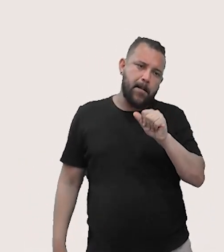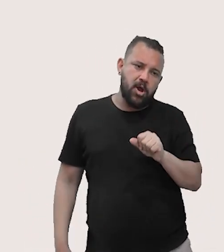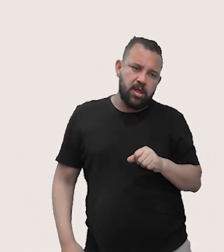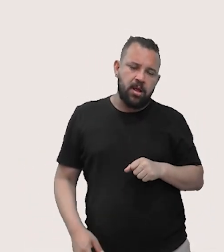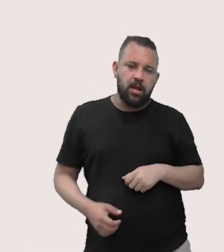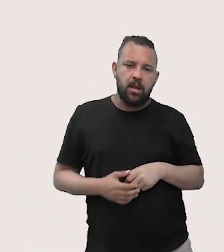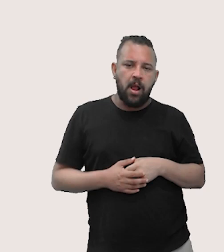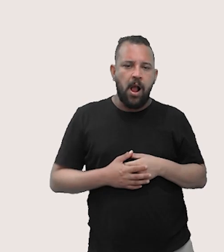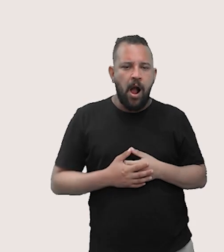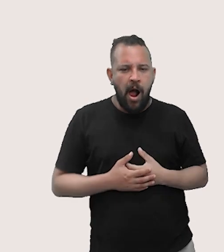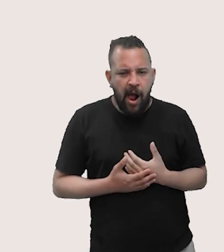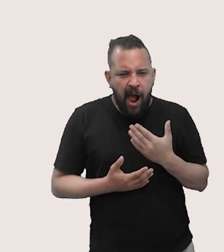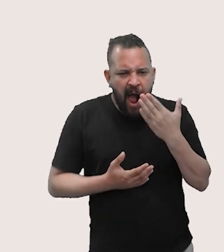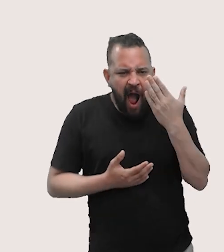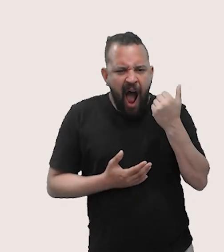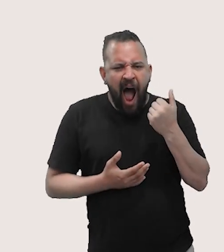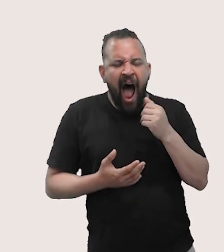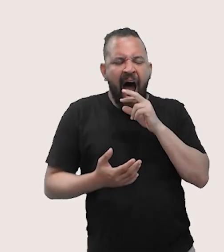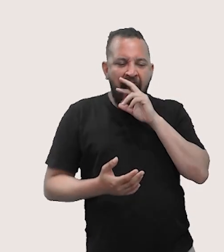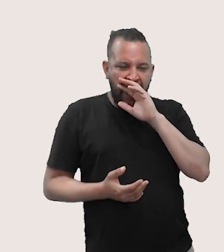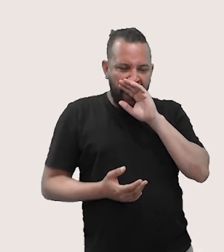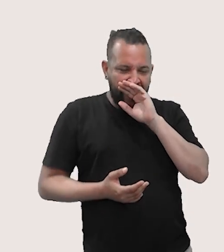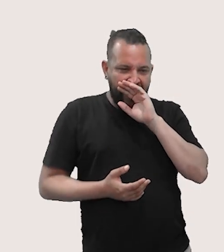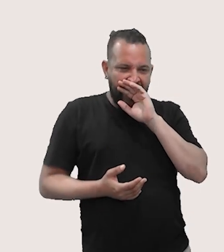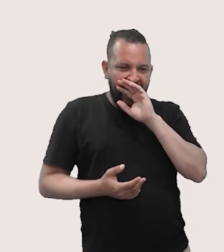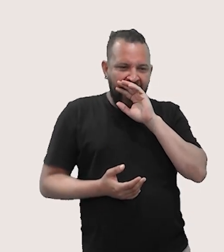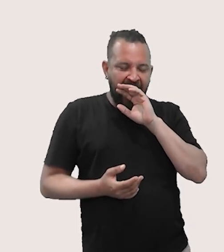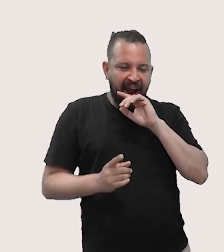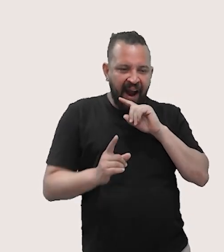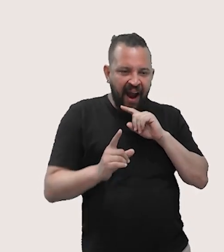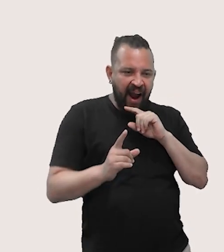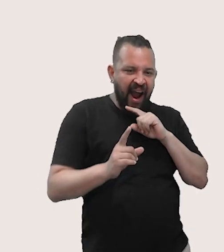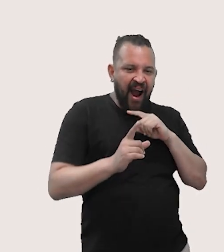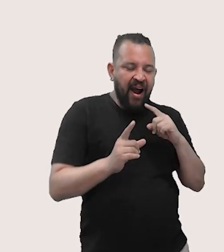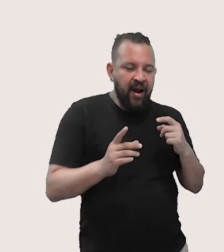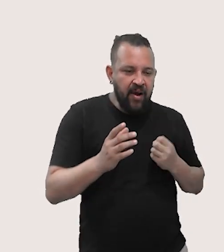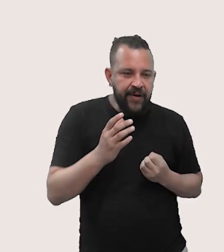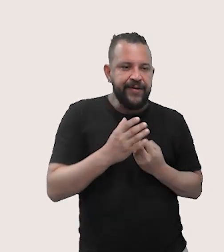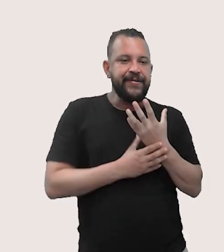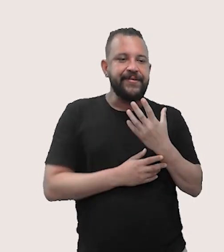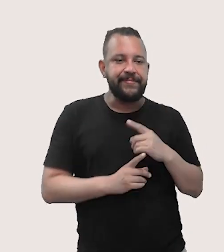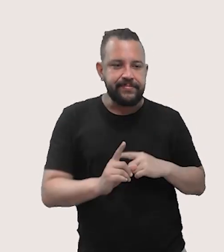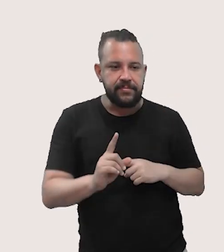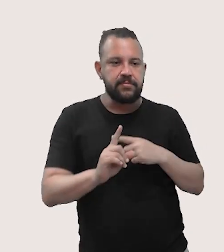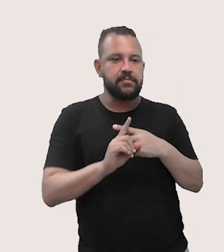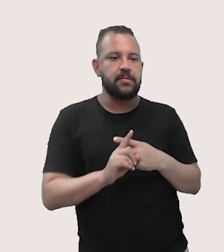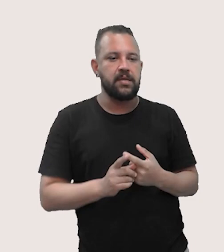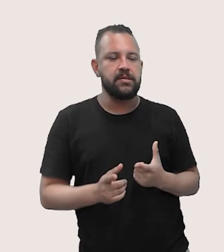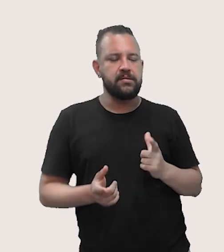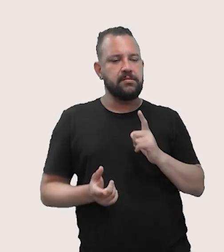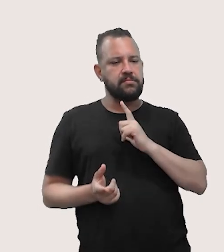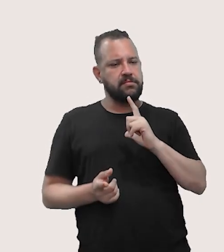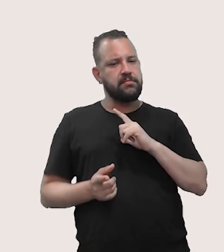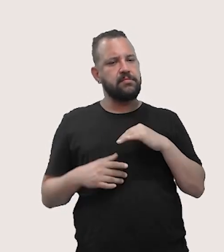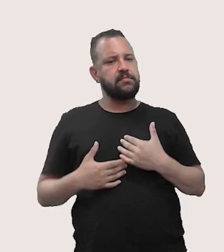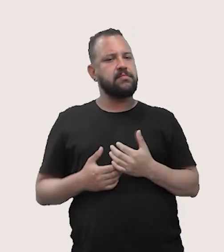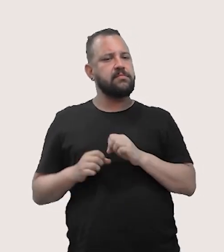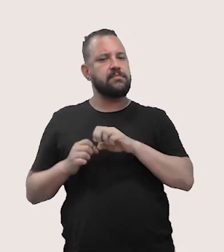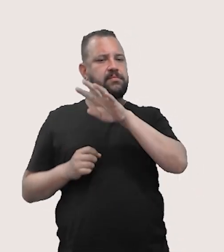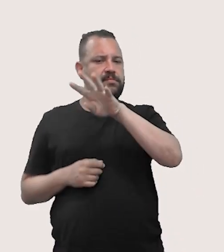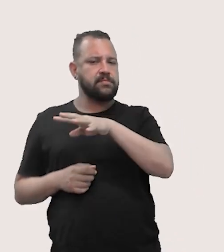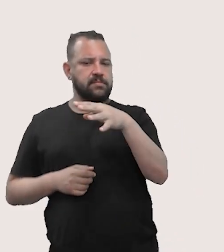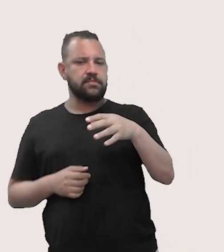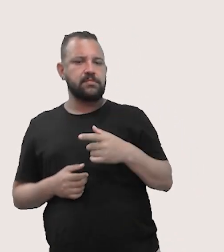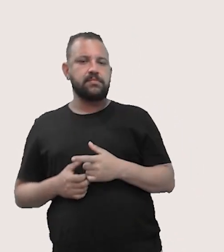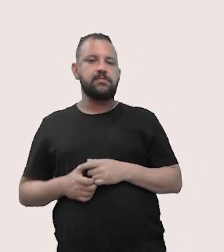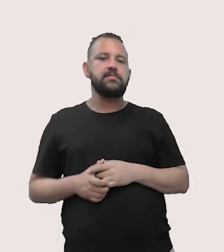gente sabe que moda é o resultado que aparece com maior frequência em um levantamento de informação. Então eu tenho o meu rol já organizado aí, e aí